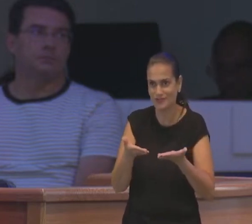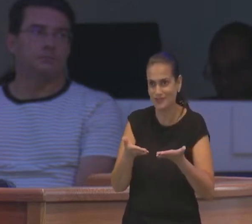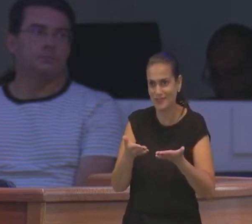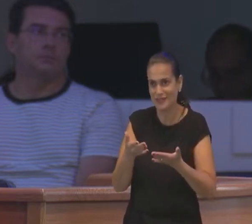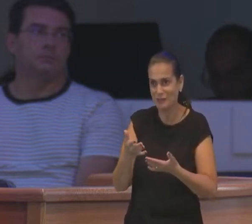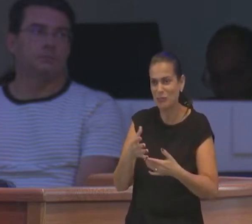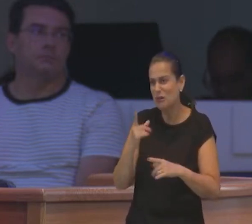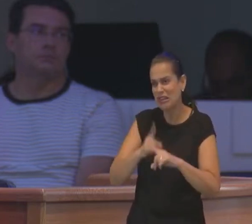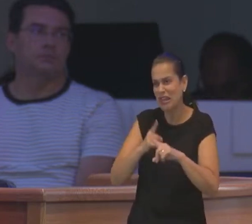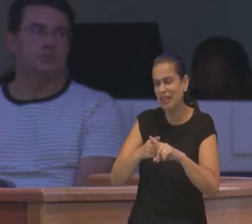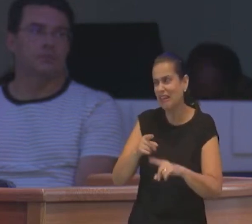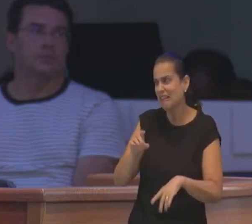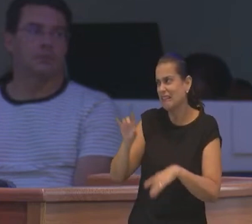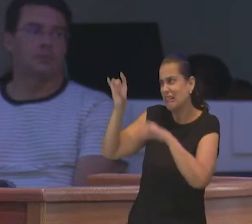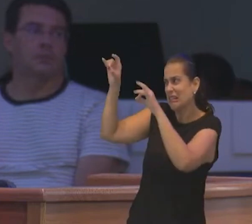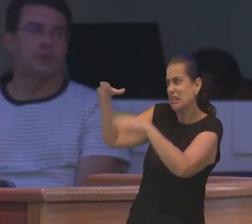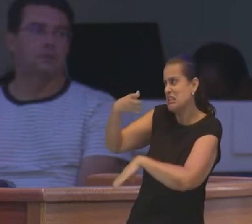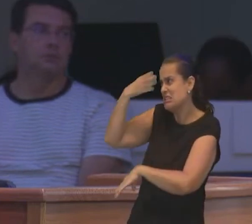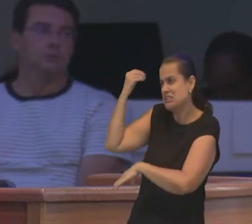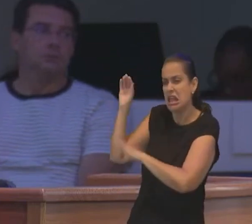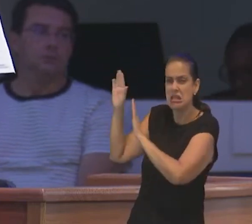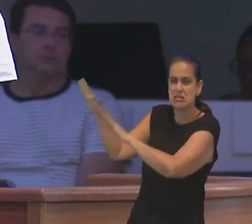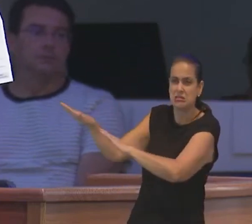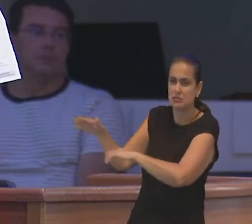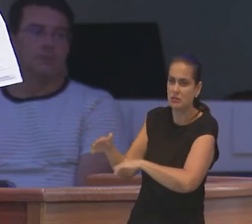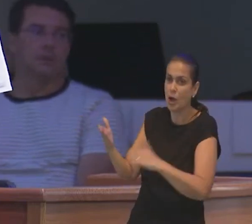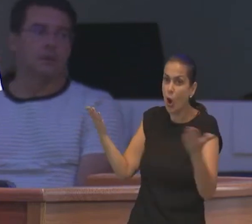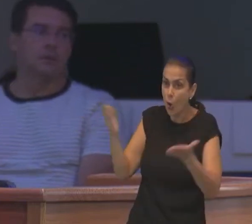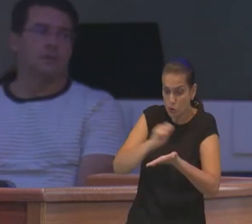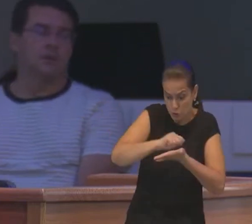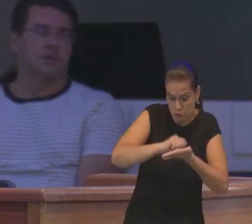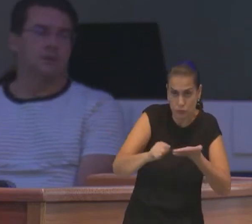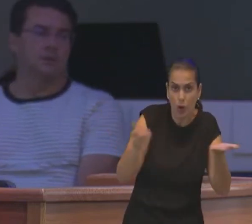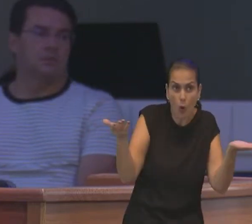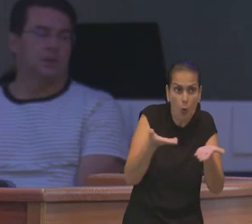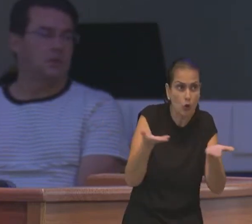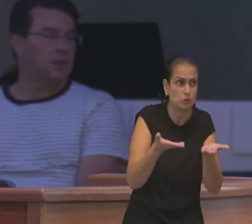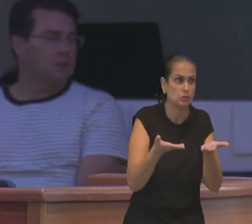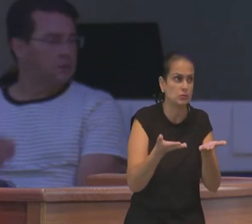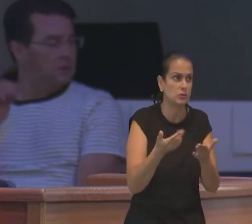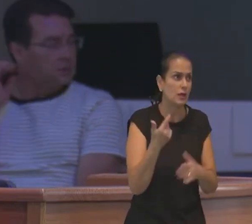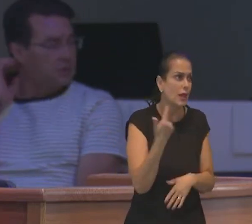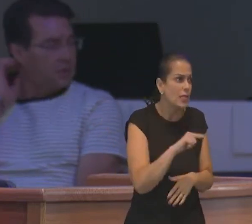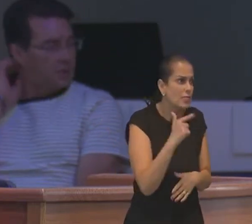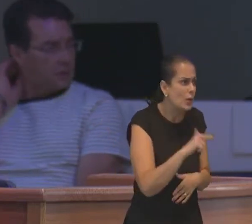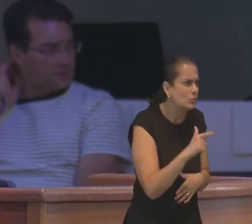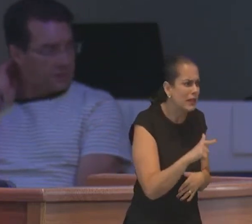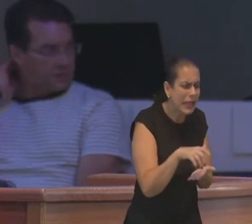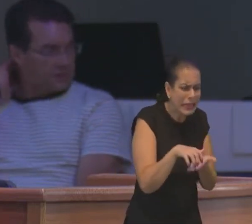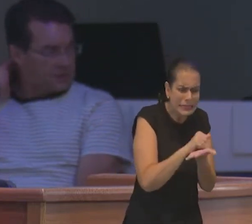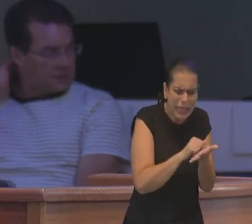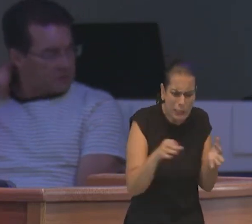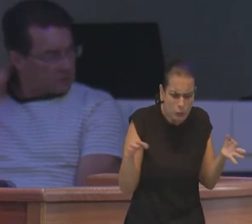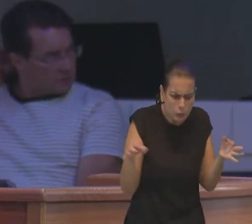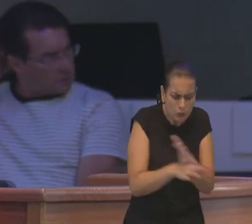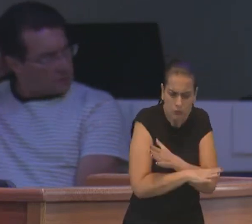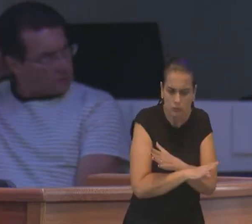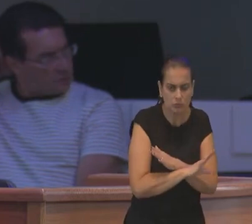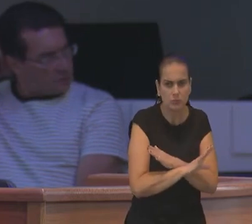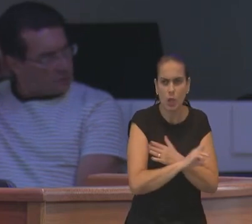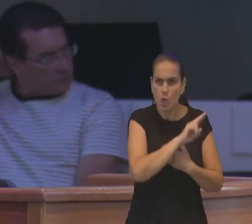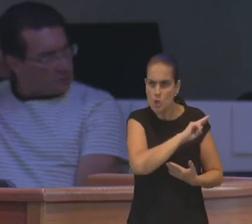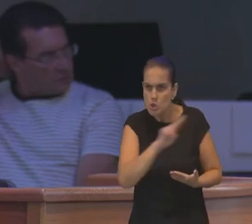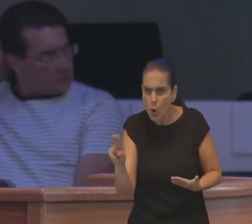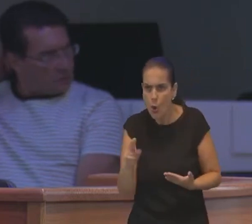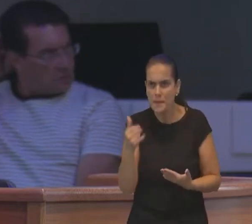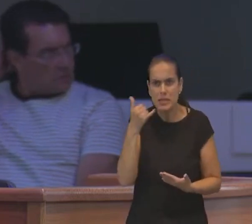para casa. Entregue para a gente, preencha e entregue para a gente. Ah, pastor, eu não tenho os dados completos. Coloque seu nome,